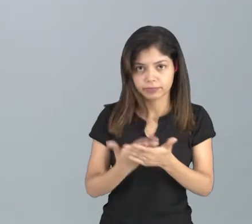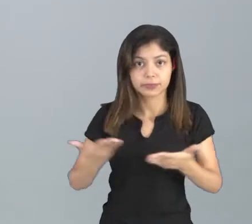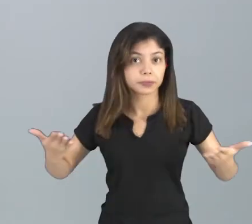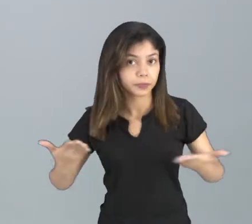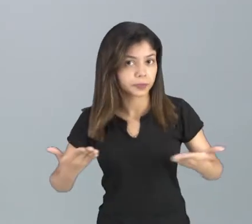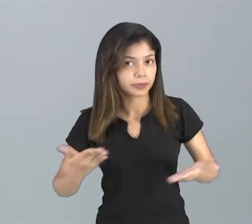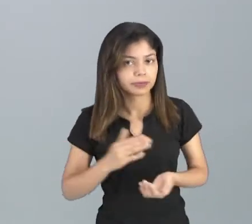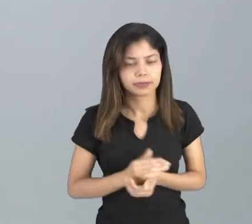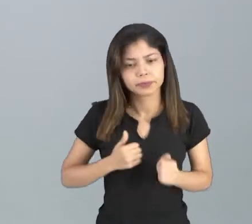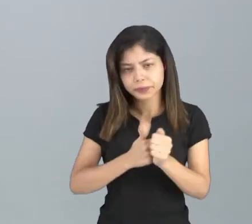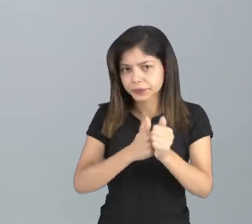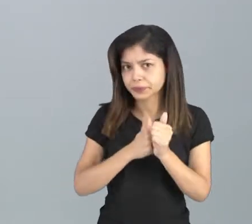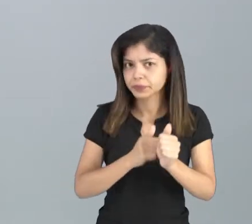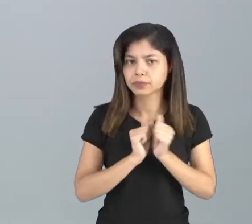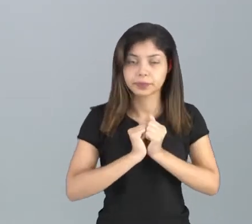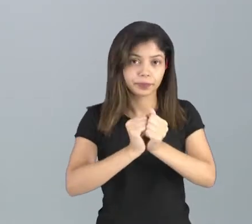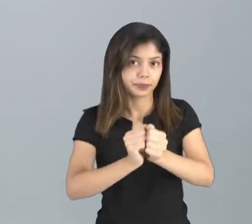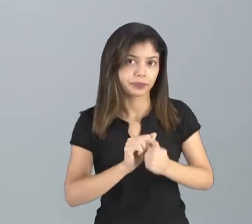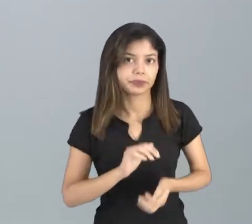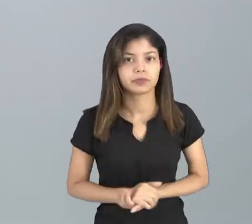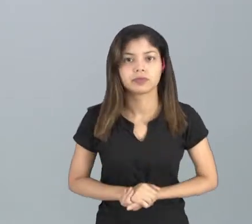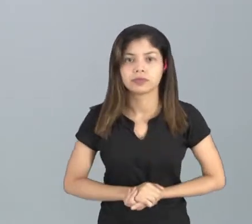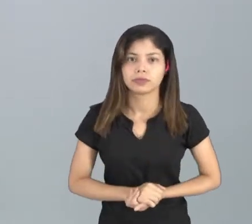aula. Então, acompanha comigo.